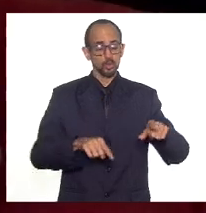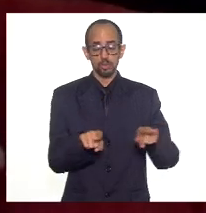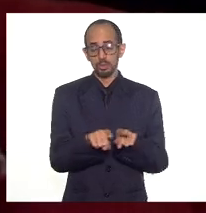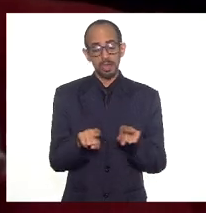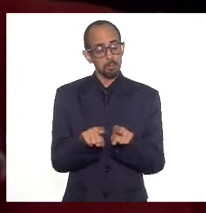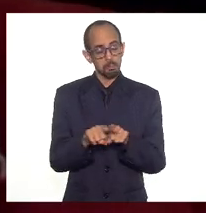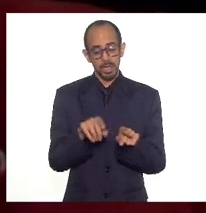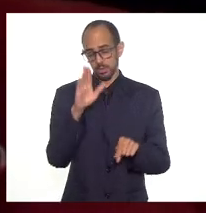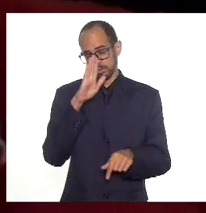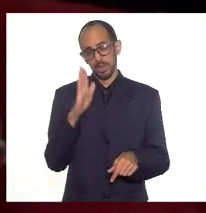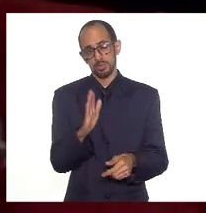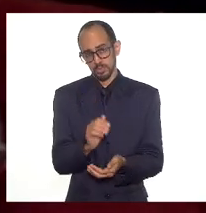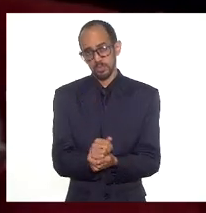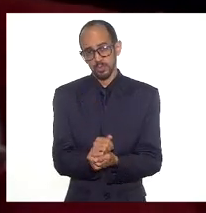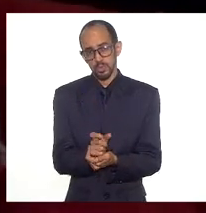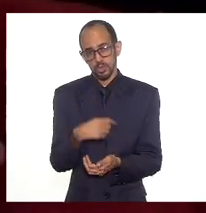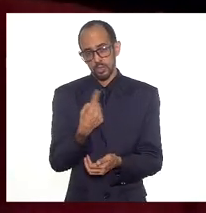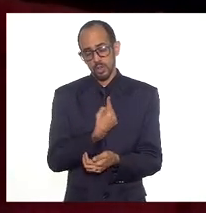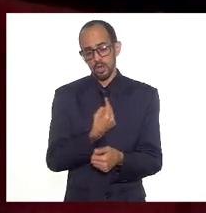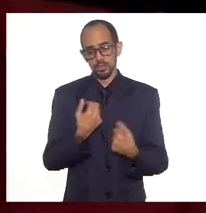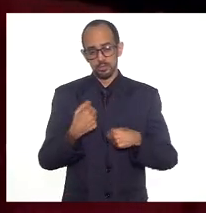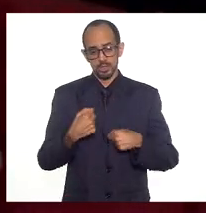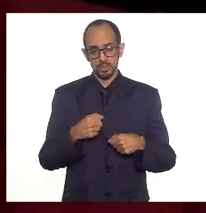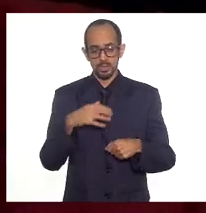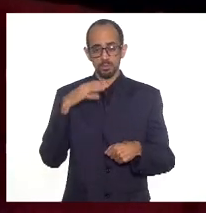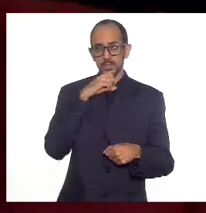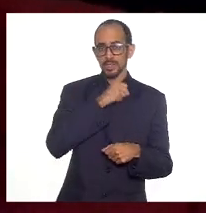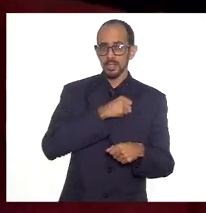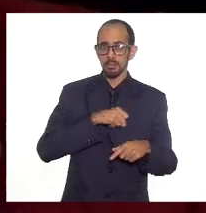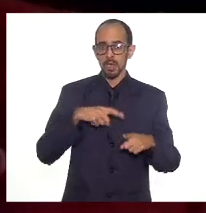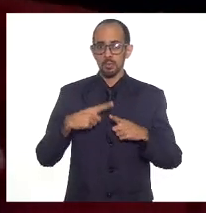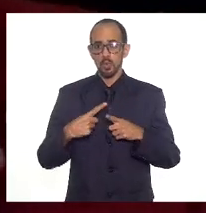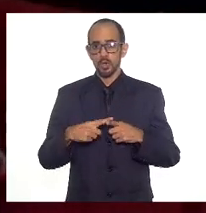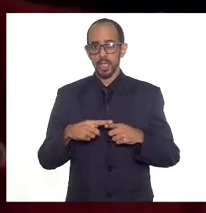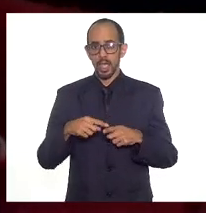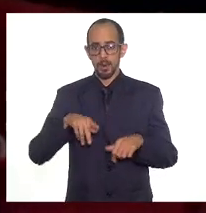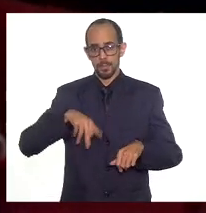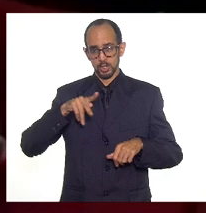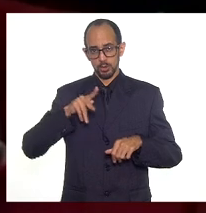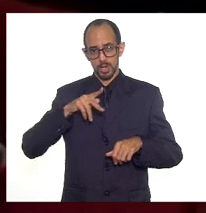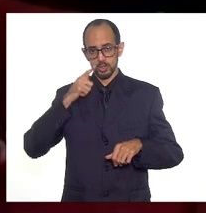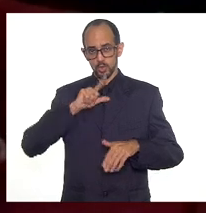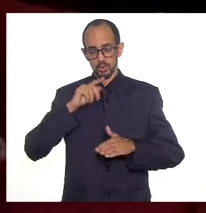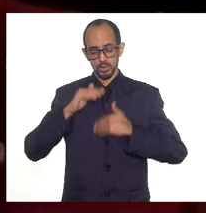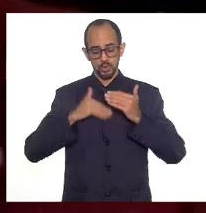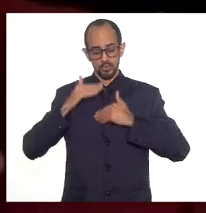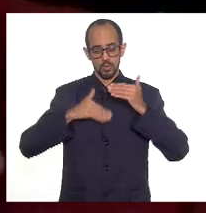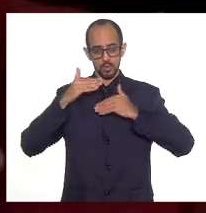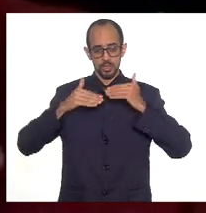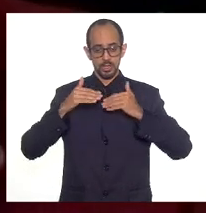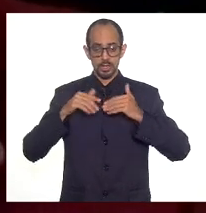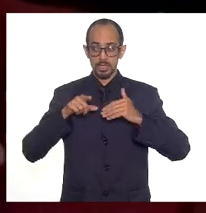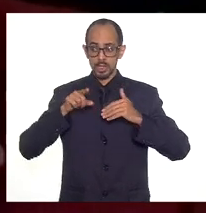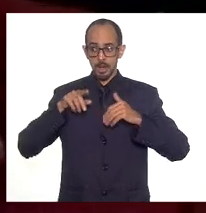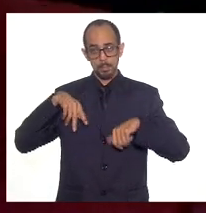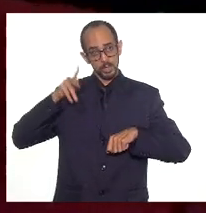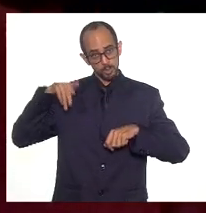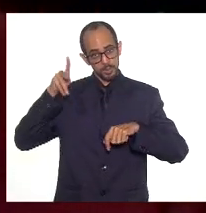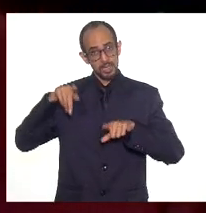ter essa percepção. Se a Petrobras chegou onde que chegou, ela também precisa perceber que